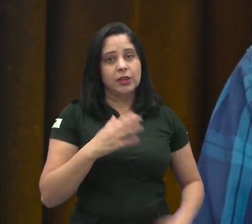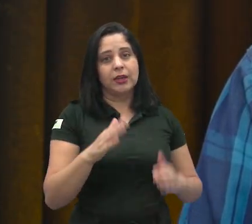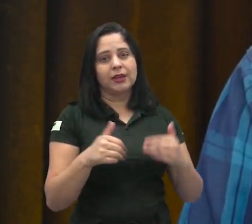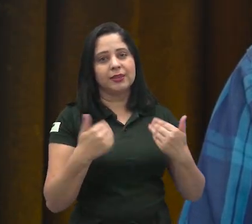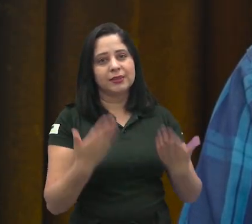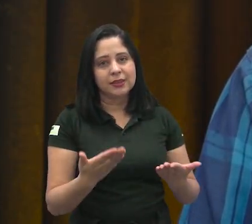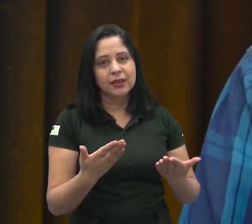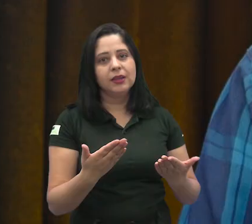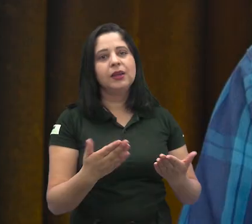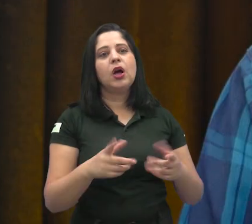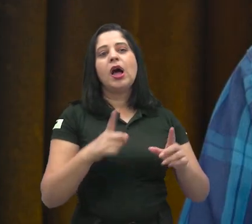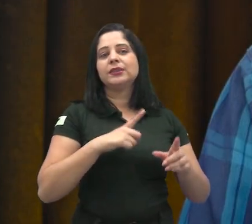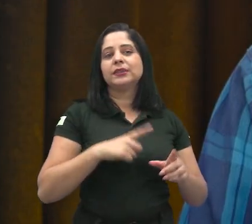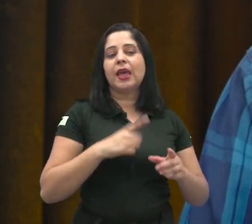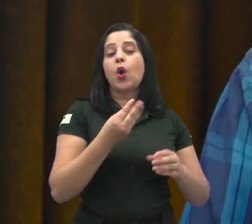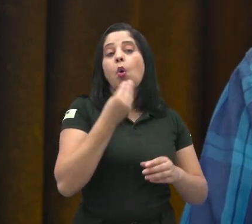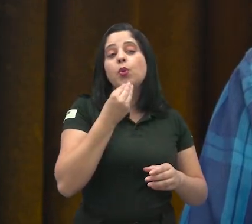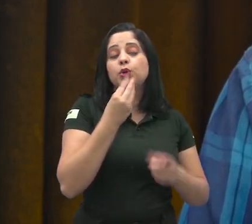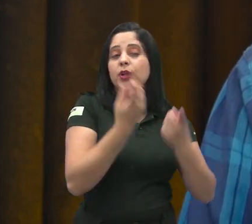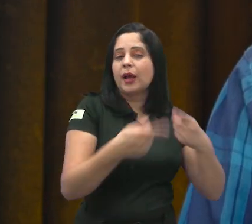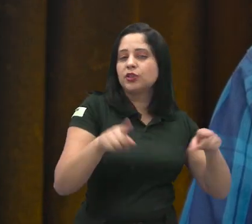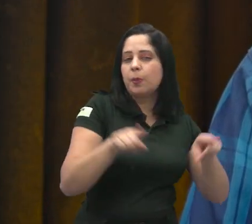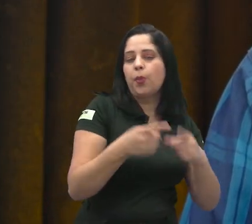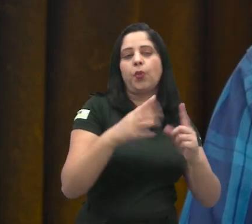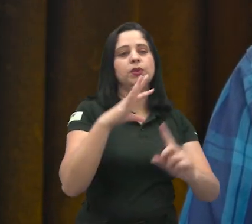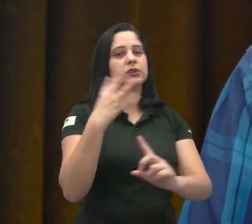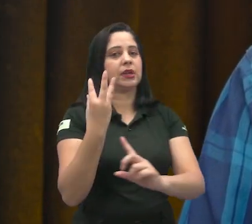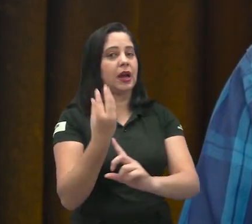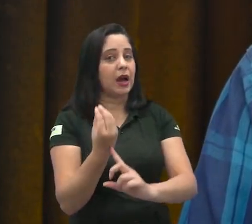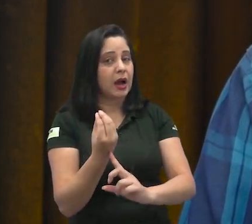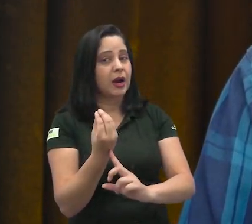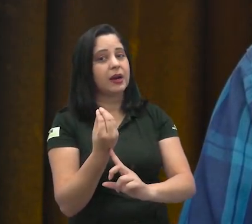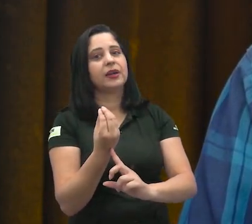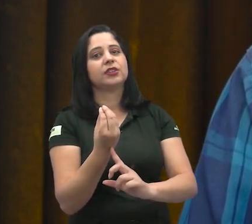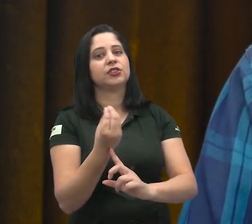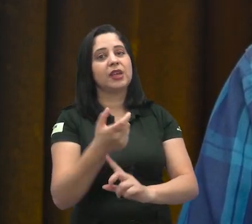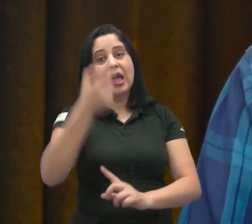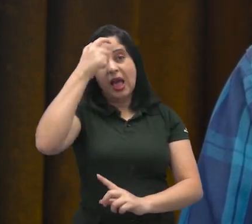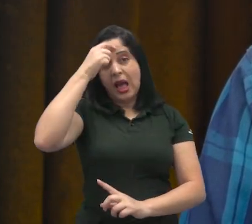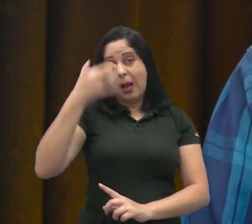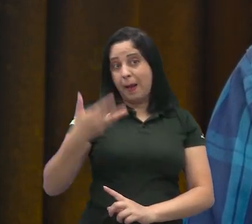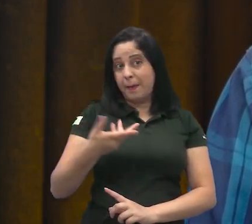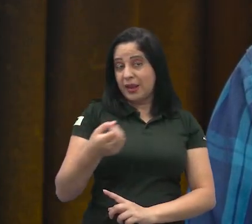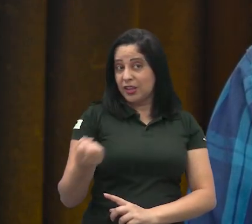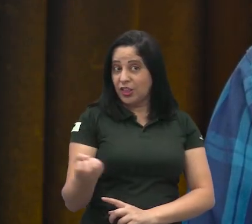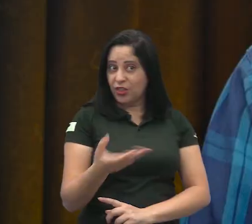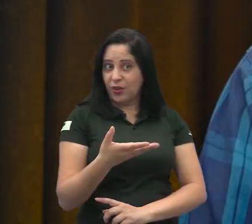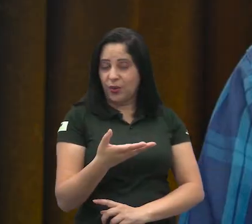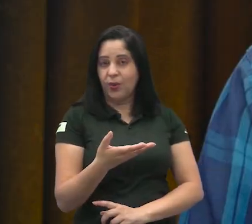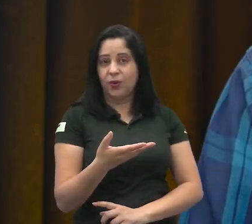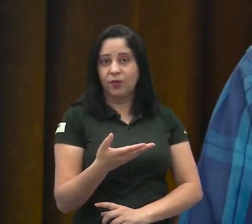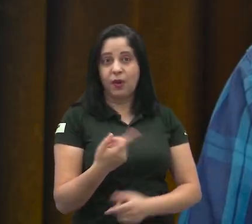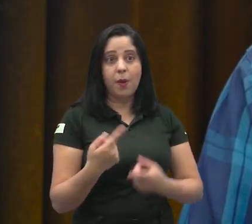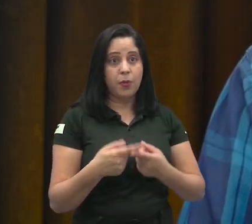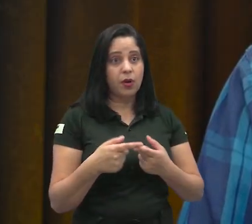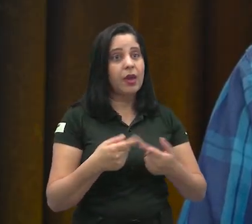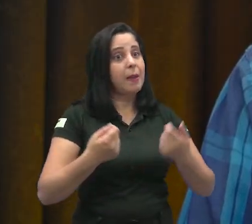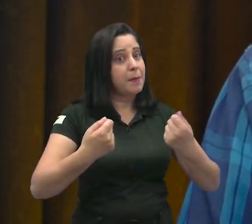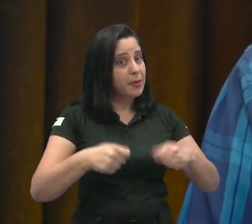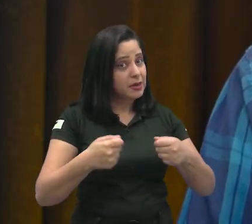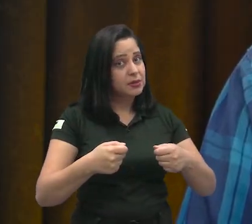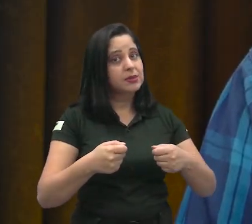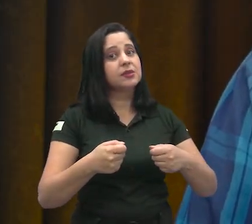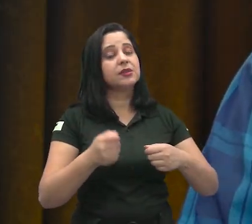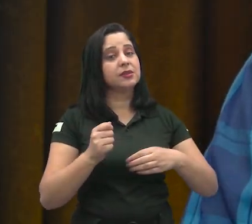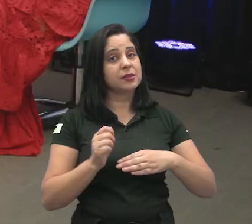Então, a gente abre espaço para música, para arte, para novos talentos. A gente quer estar próximo das necessidades do